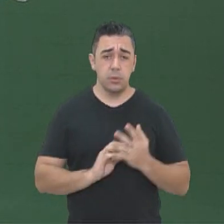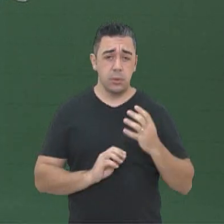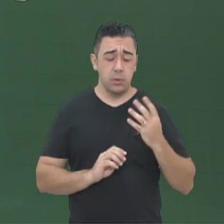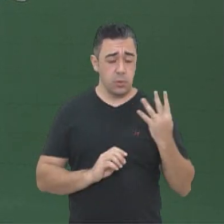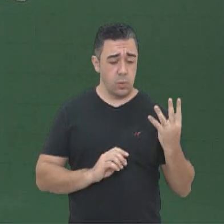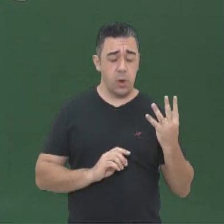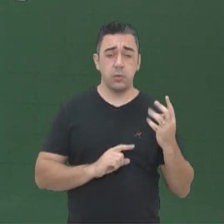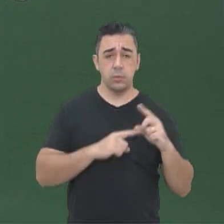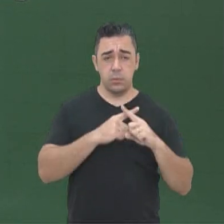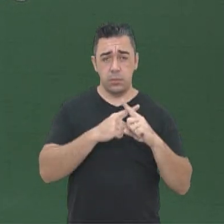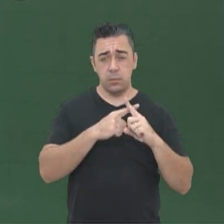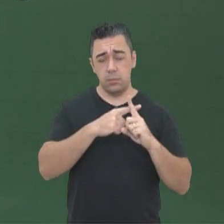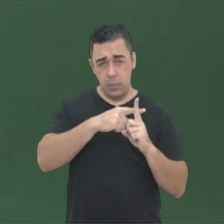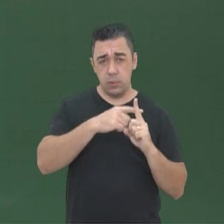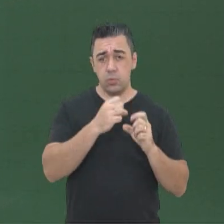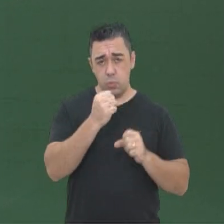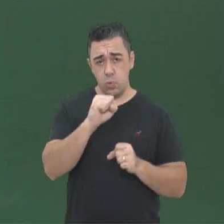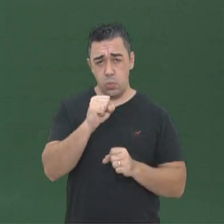mais 8 ficou 12.